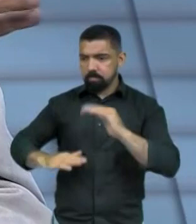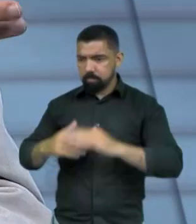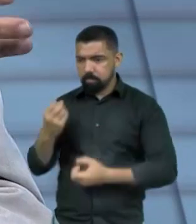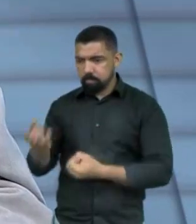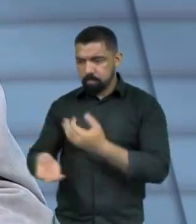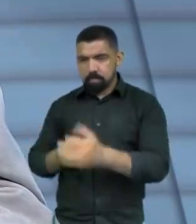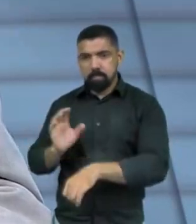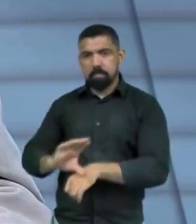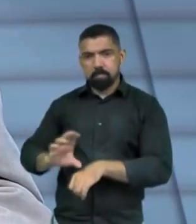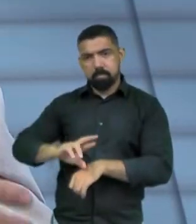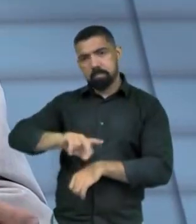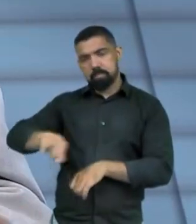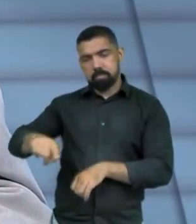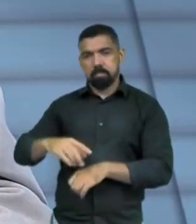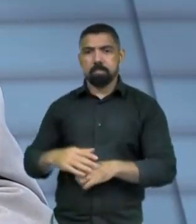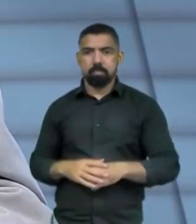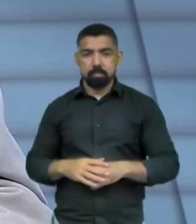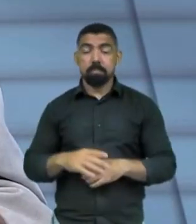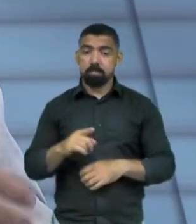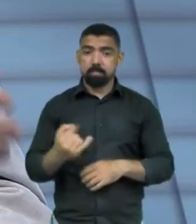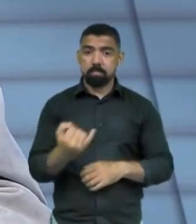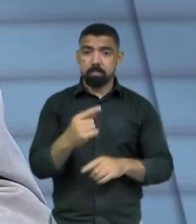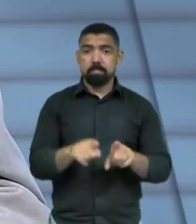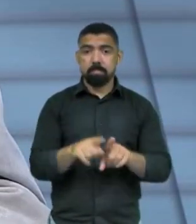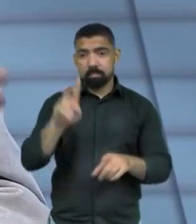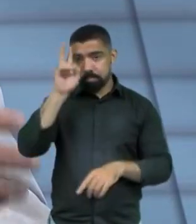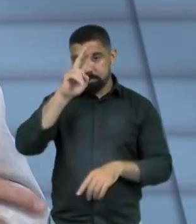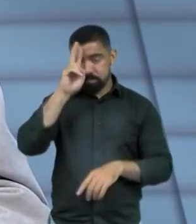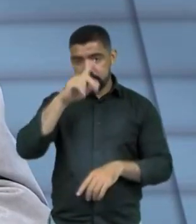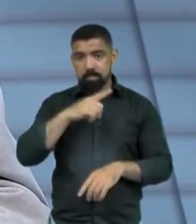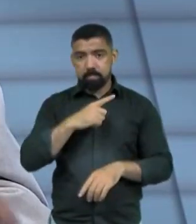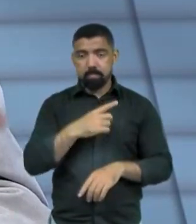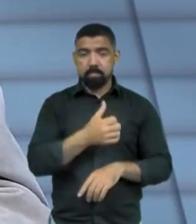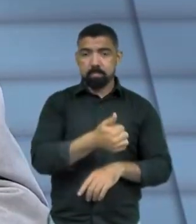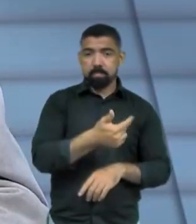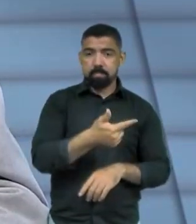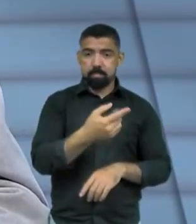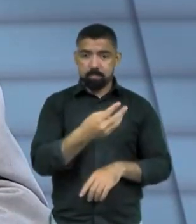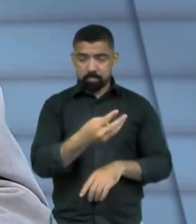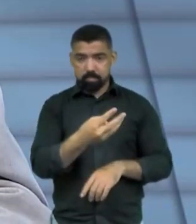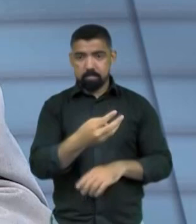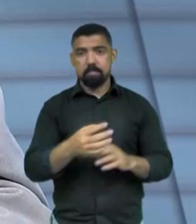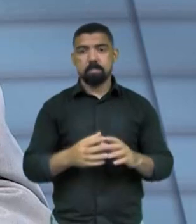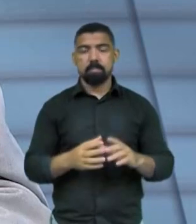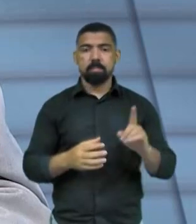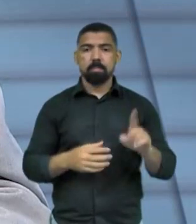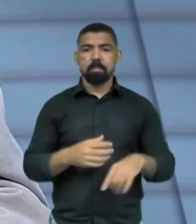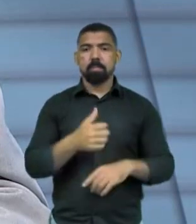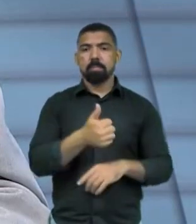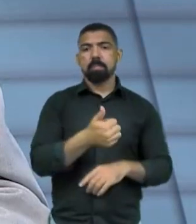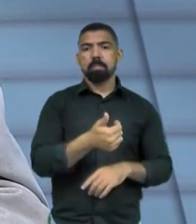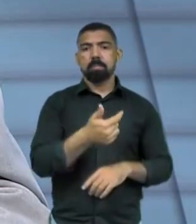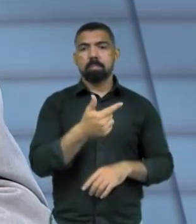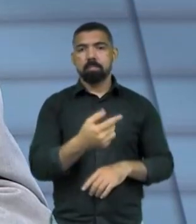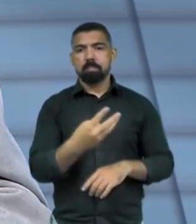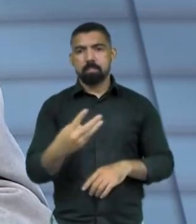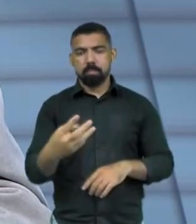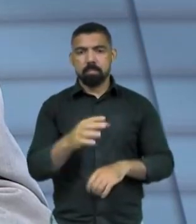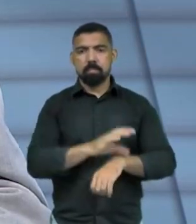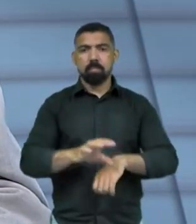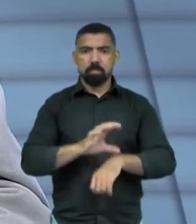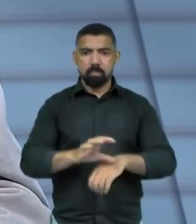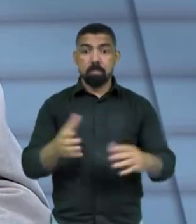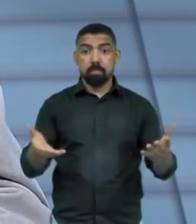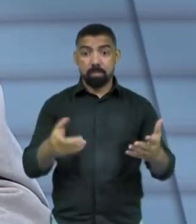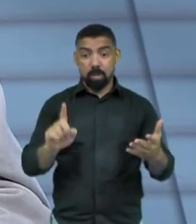Nós temos, é importante também lembrar, as 123, na verdade eram 123 escolas profissionalizantes, está indo para 130